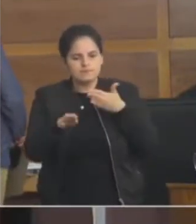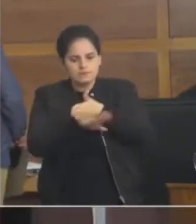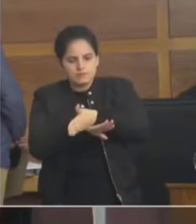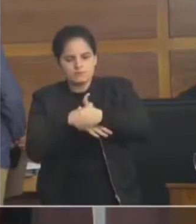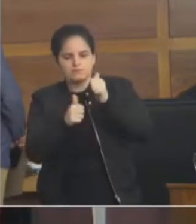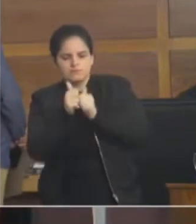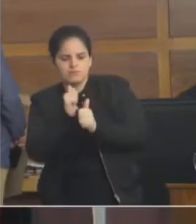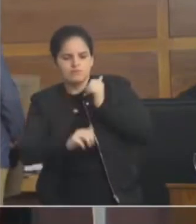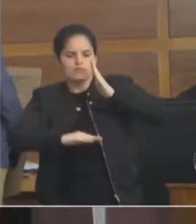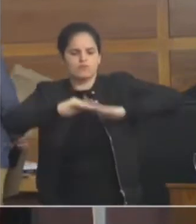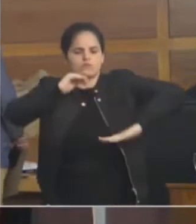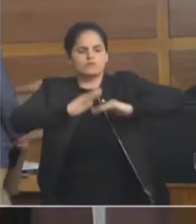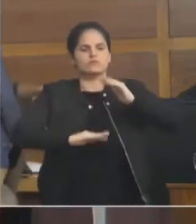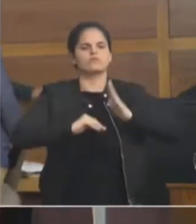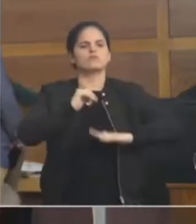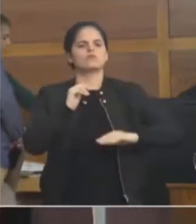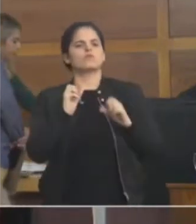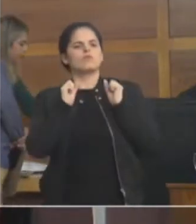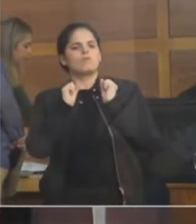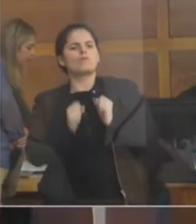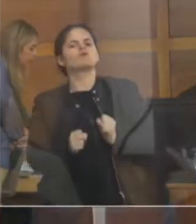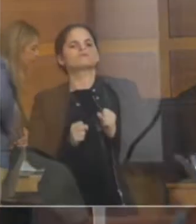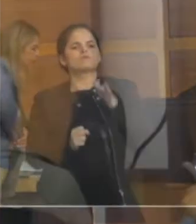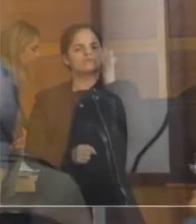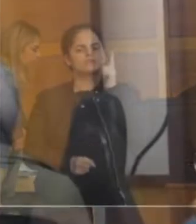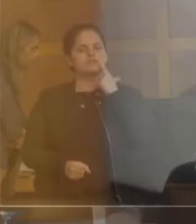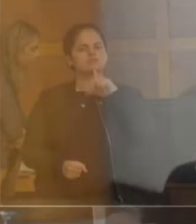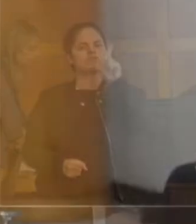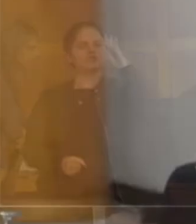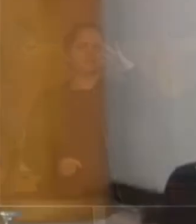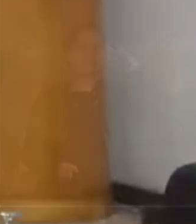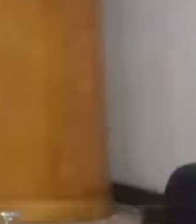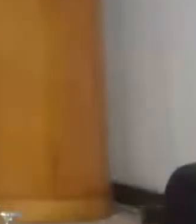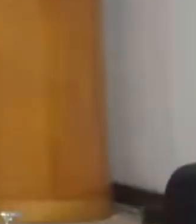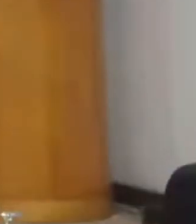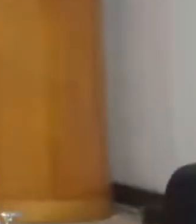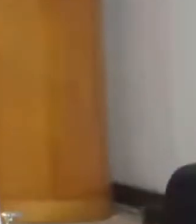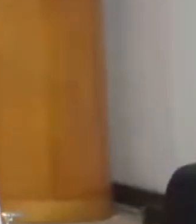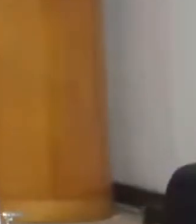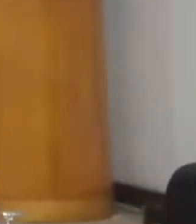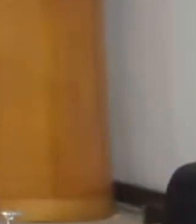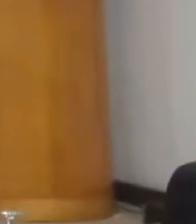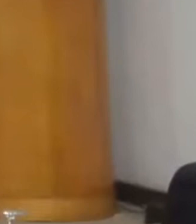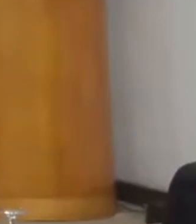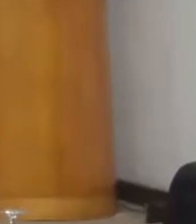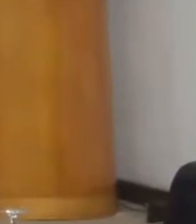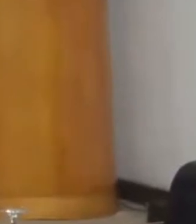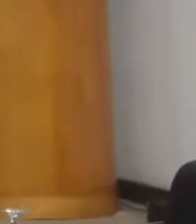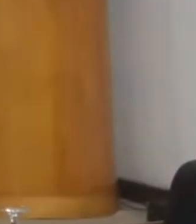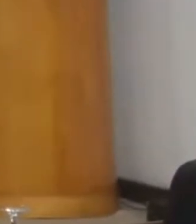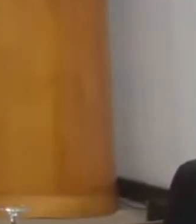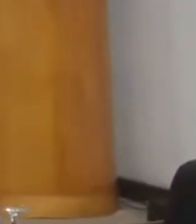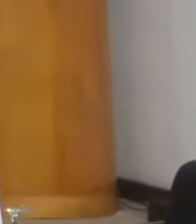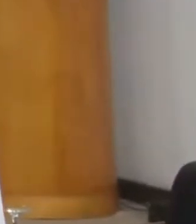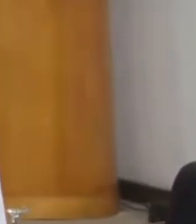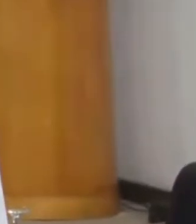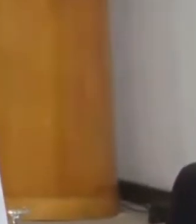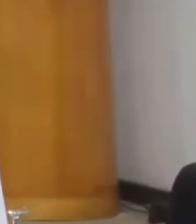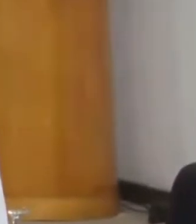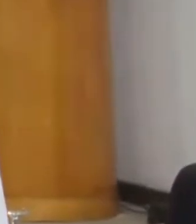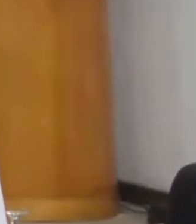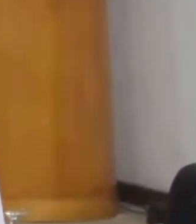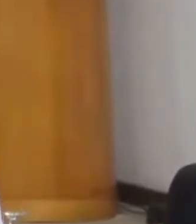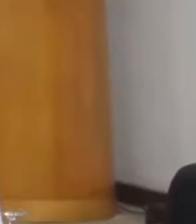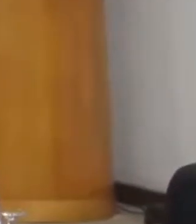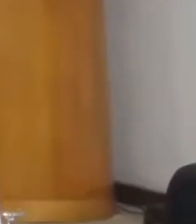profissional possam também realizar esse sonho as pessoas precisam né ter esse apoio ter esse dia